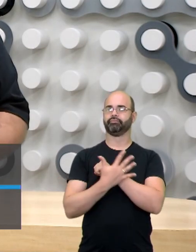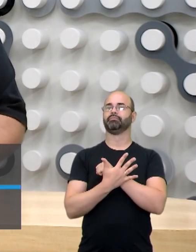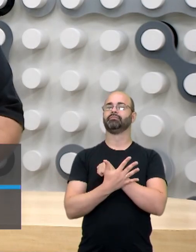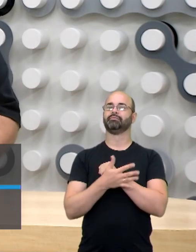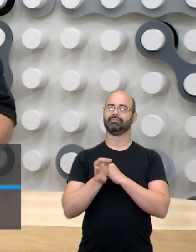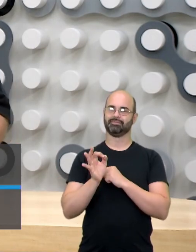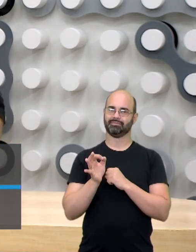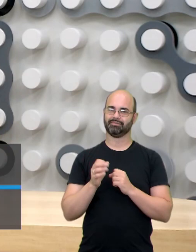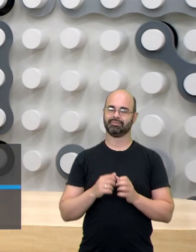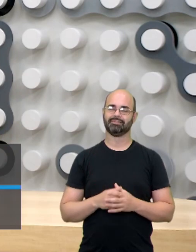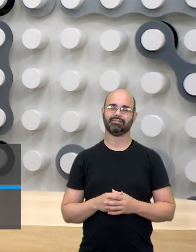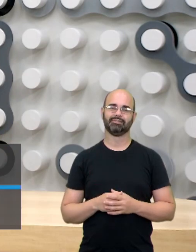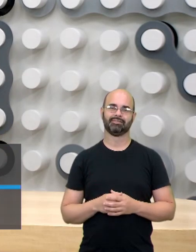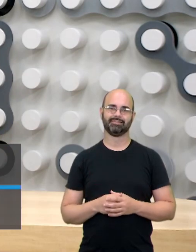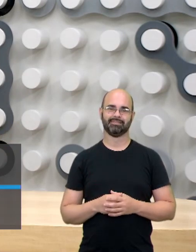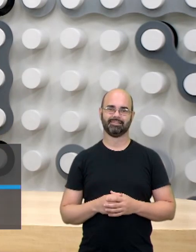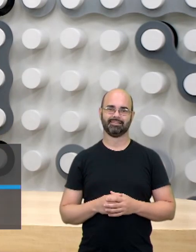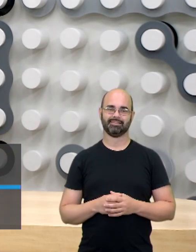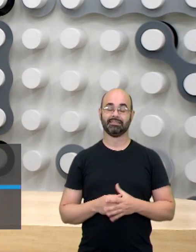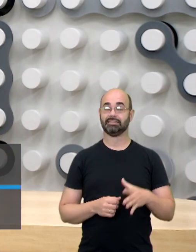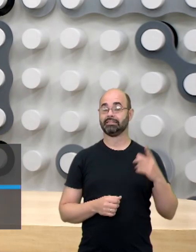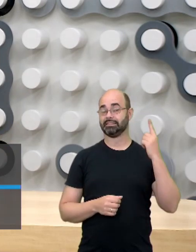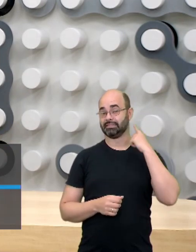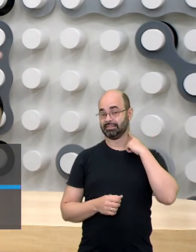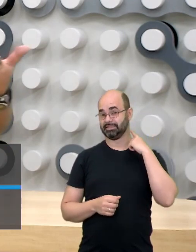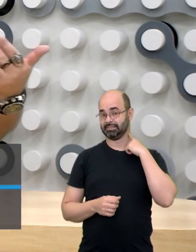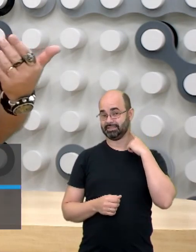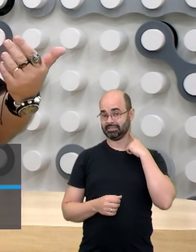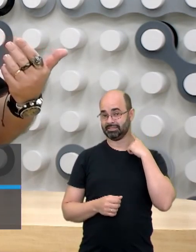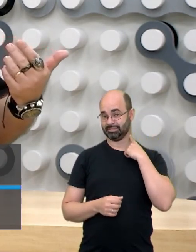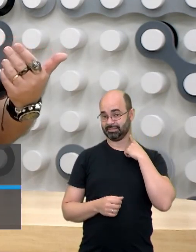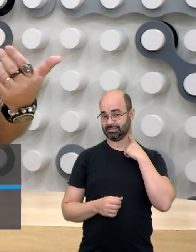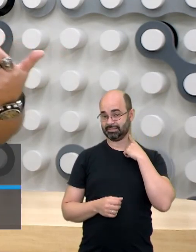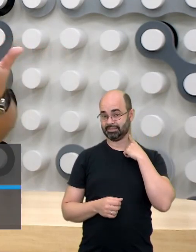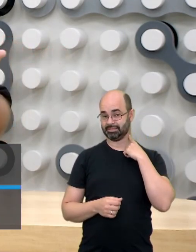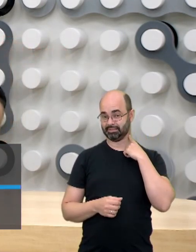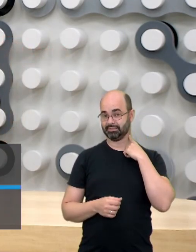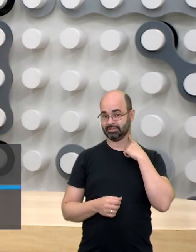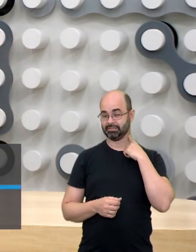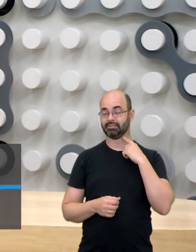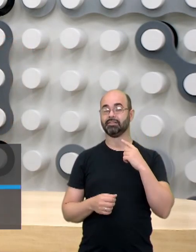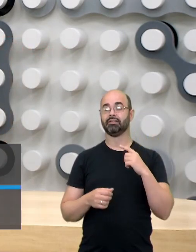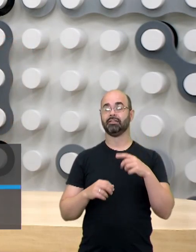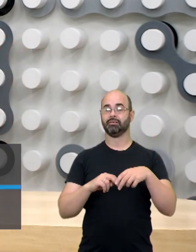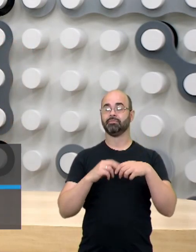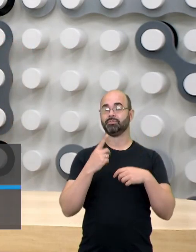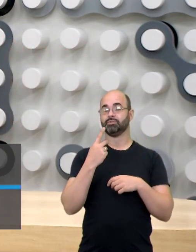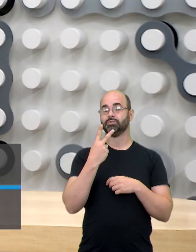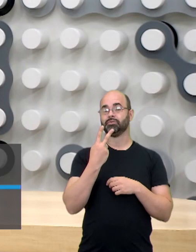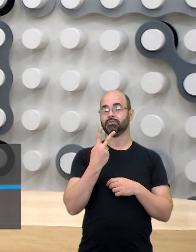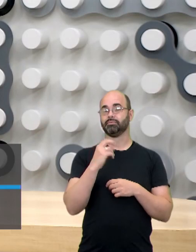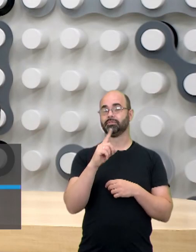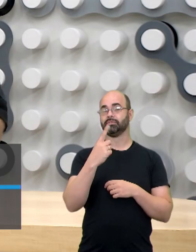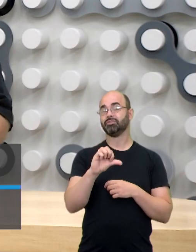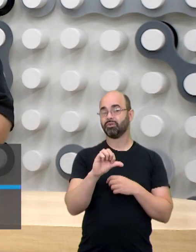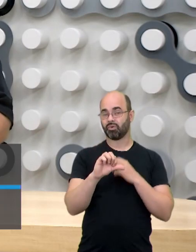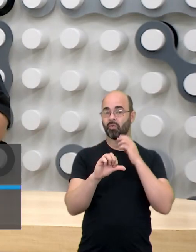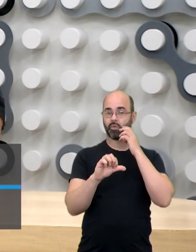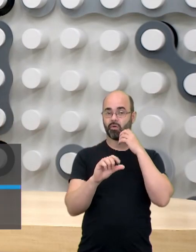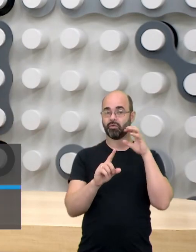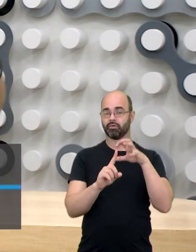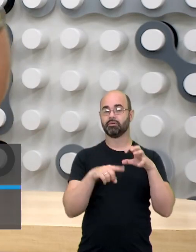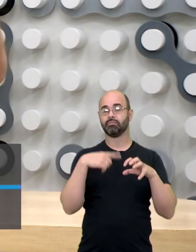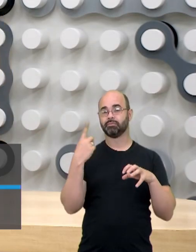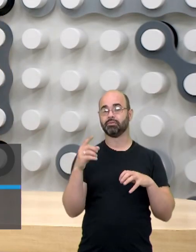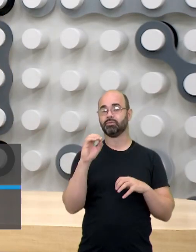reflexo do mês de maio é um reflexo do período que vem de 2019. E quando você chega em